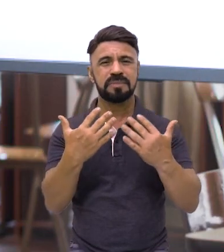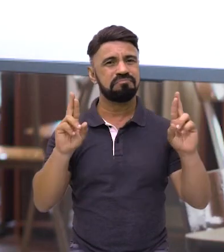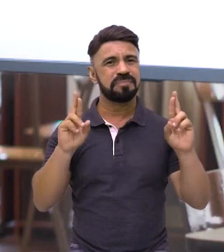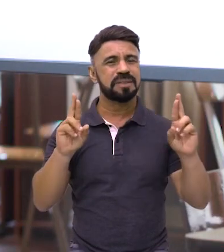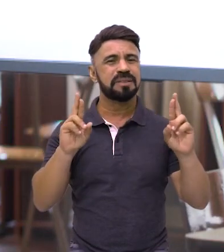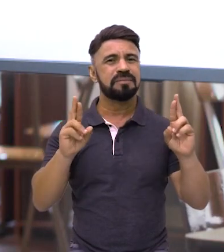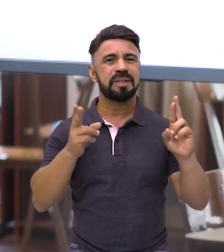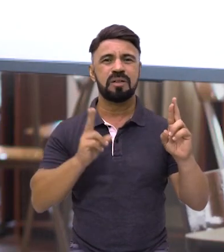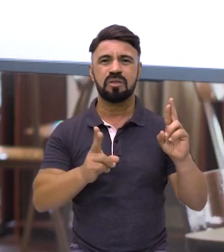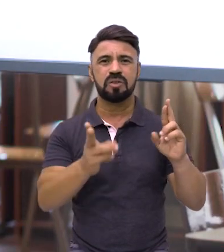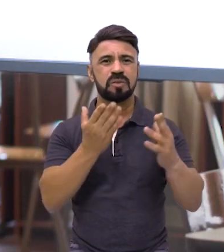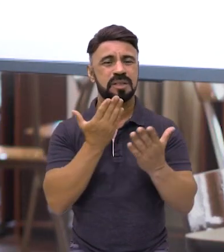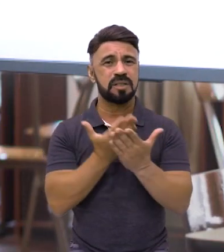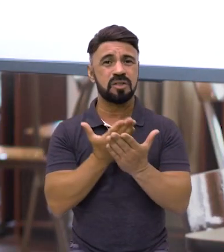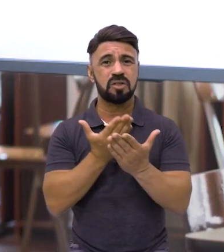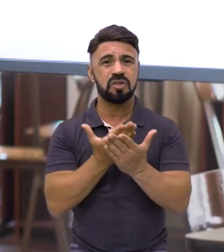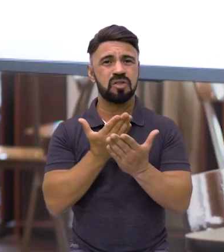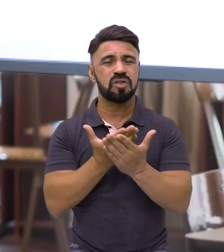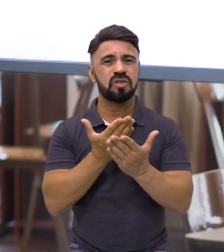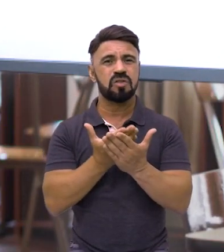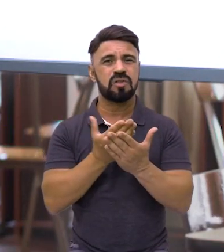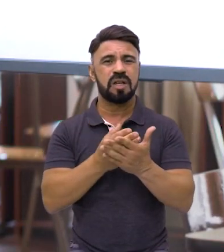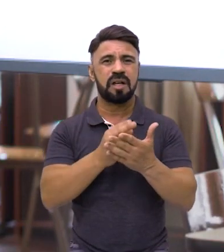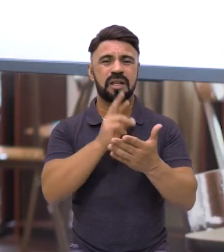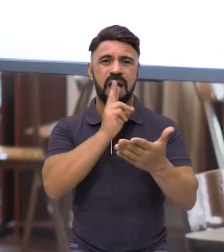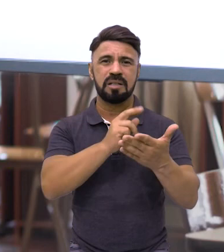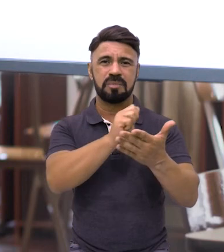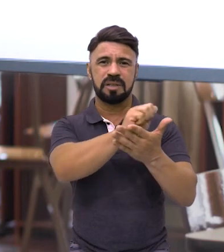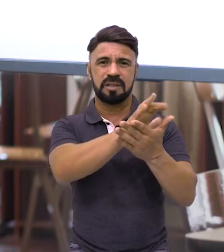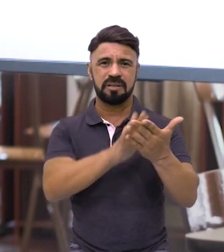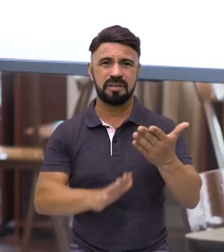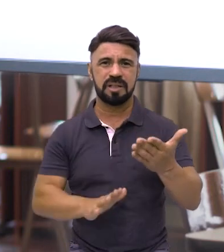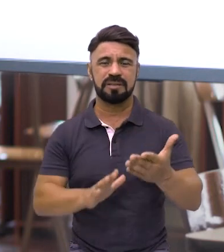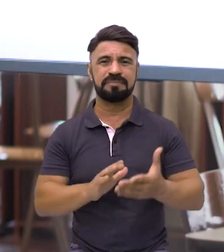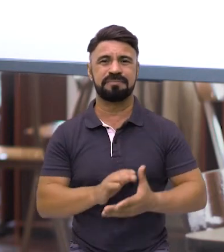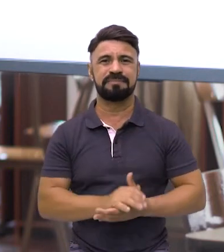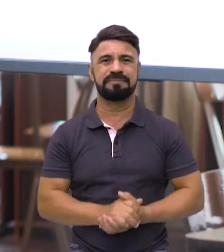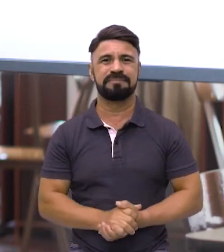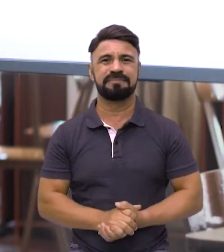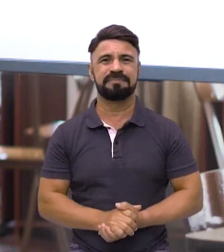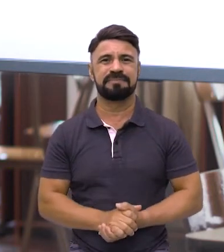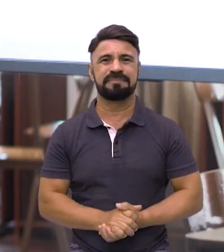e espero que continuem o estudo e realizem as atividades do caderno.